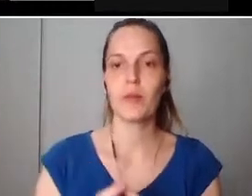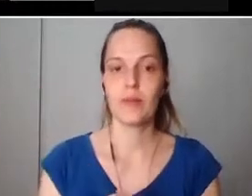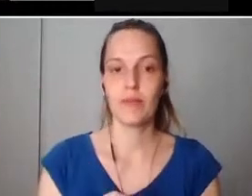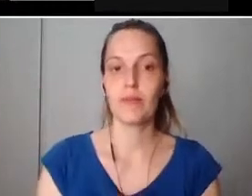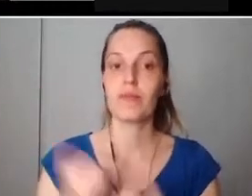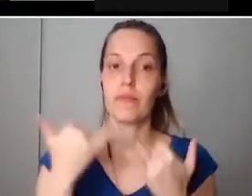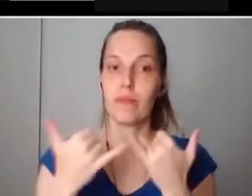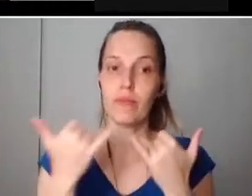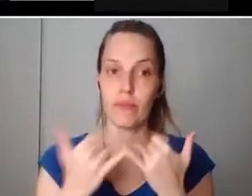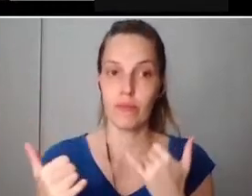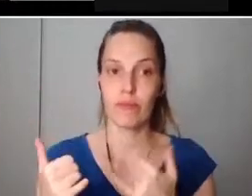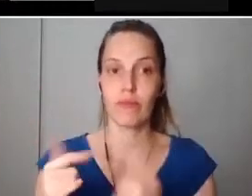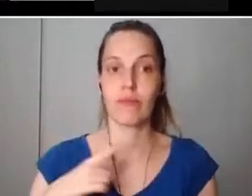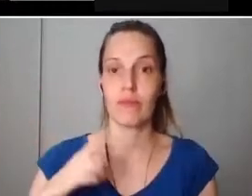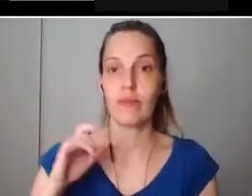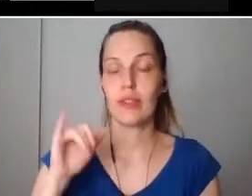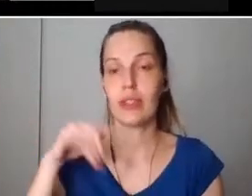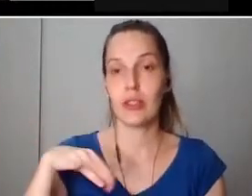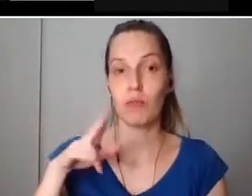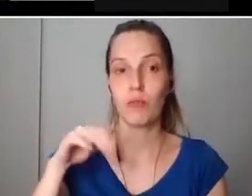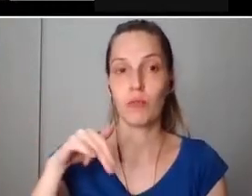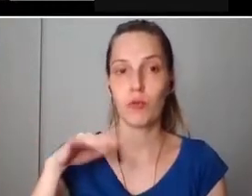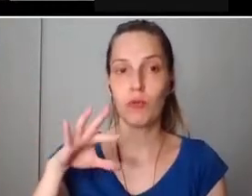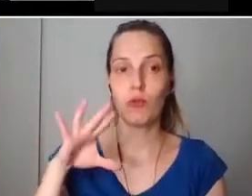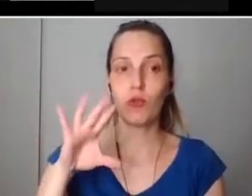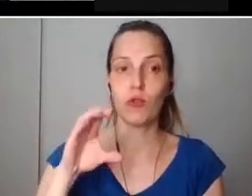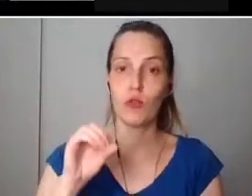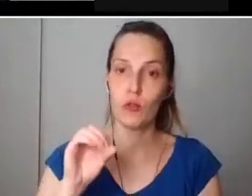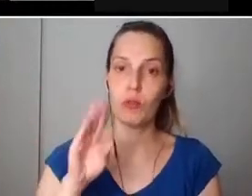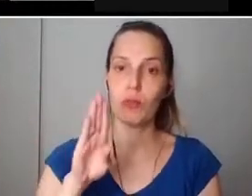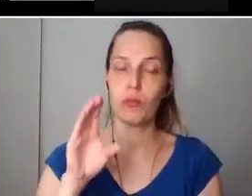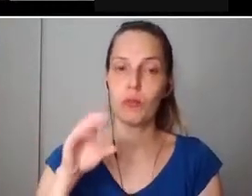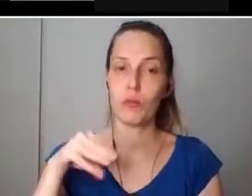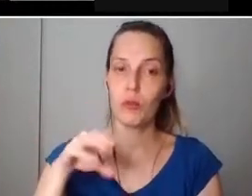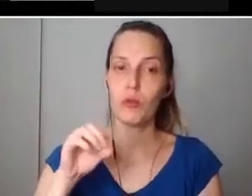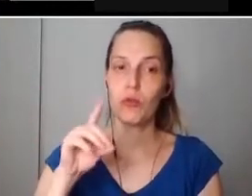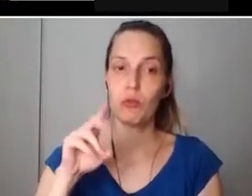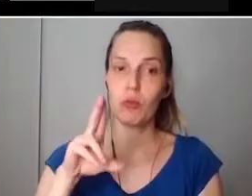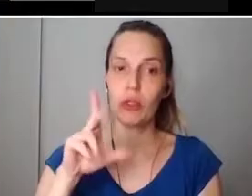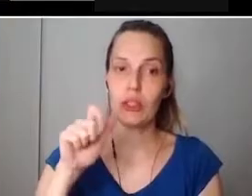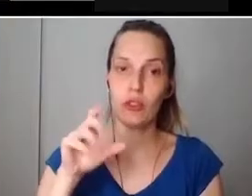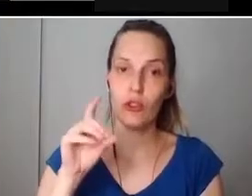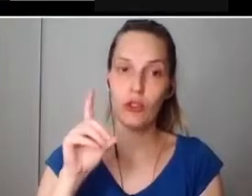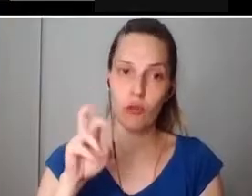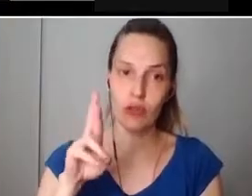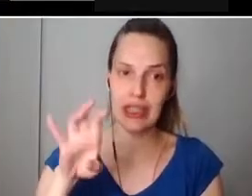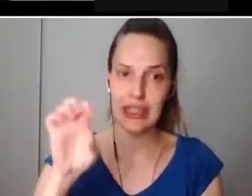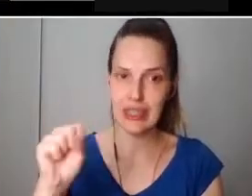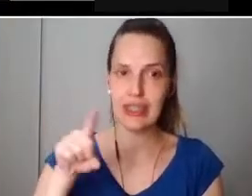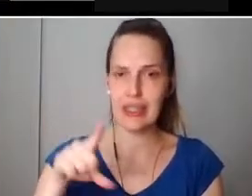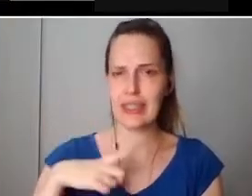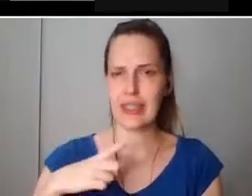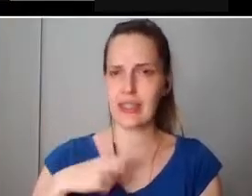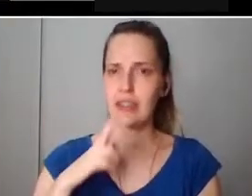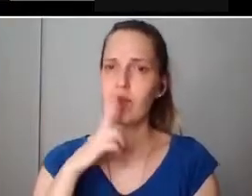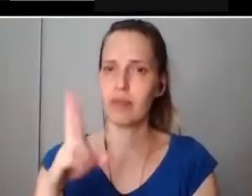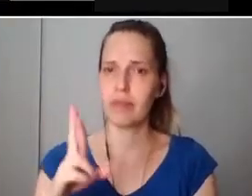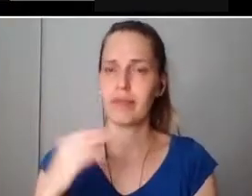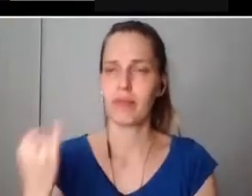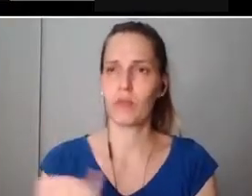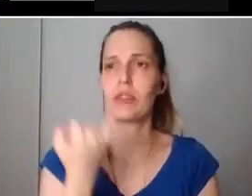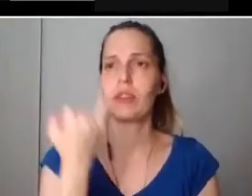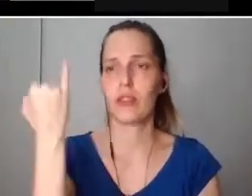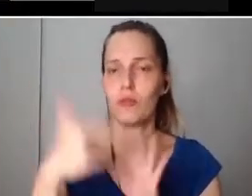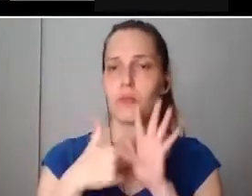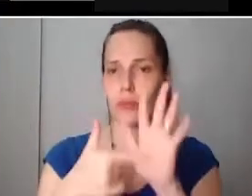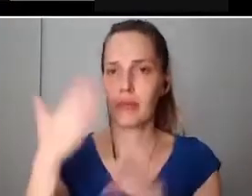aqui os imunomoduladores como o tocilizumab, que agora, né, saiu um resultado importante de um ensaio clínico mostrando que ele é bom,